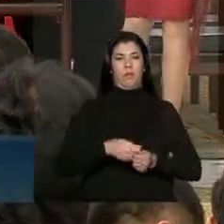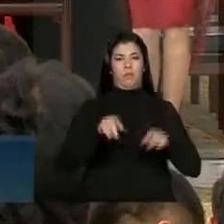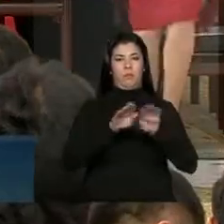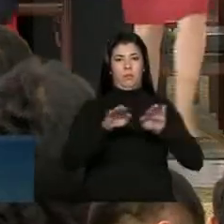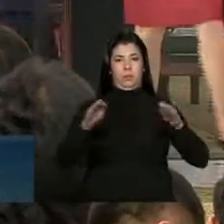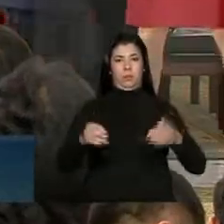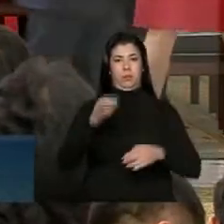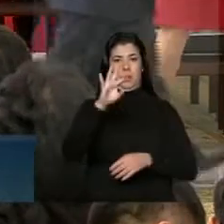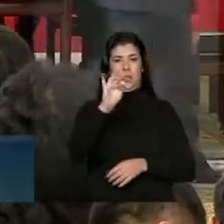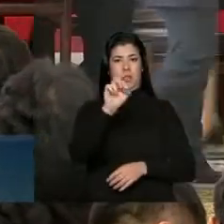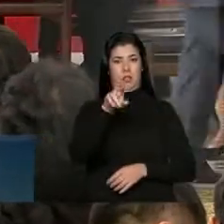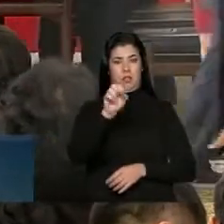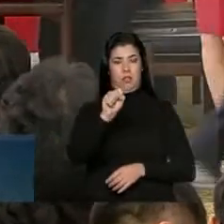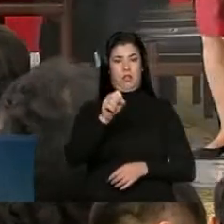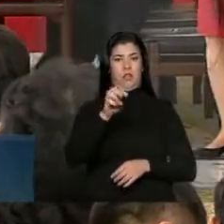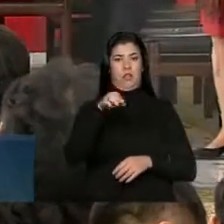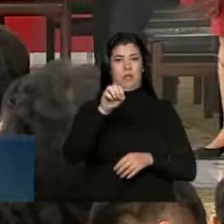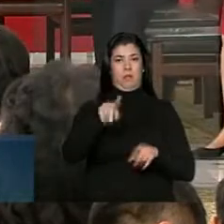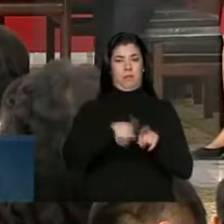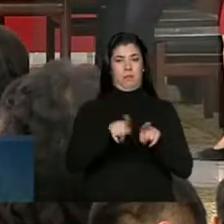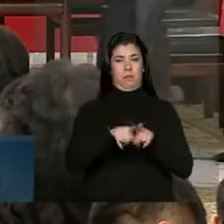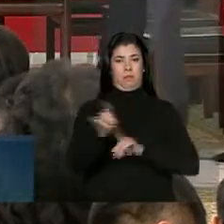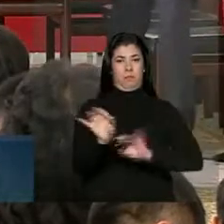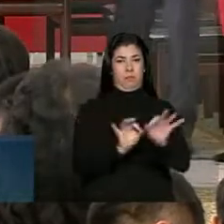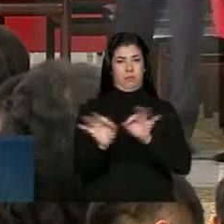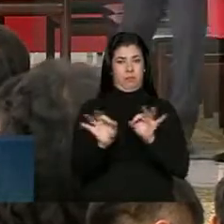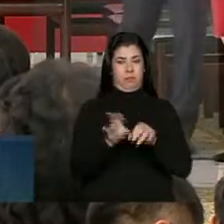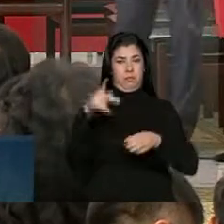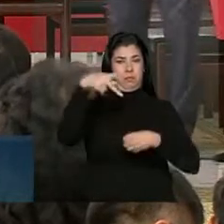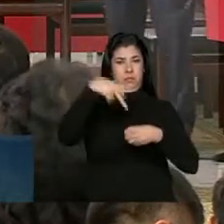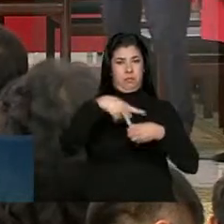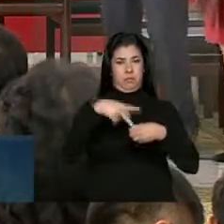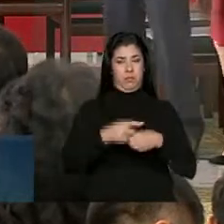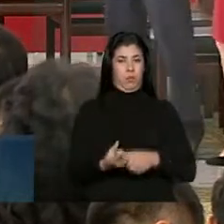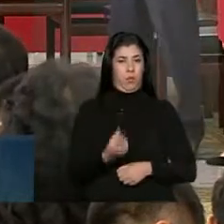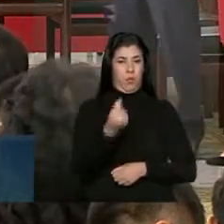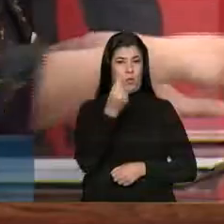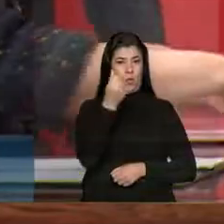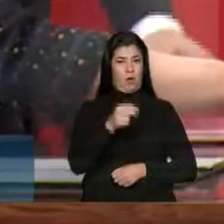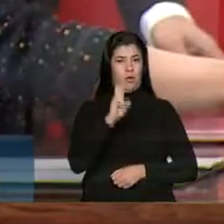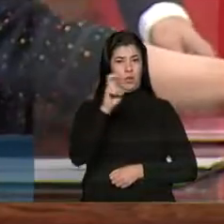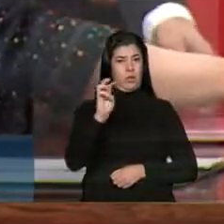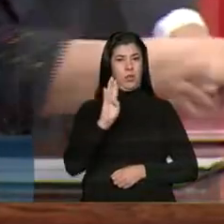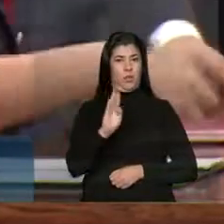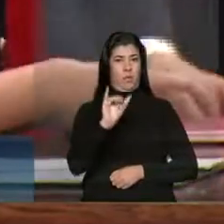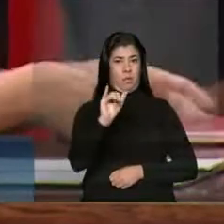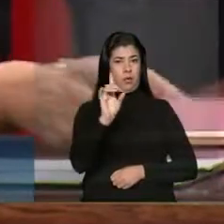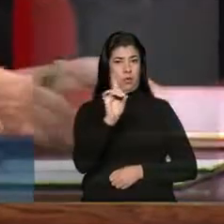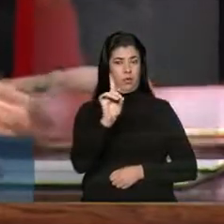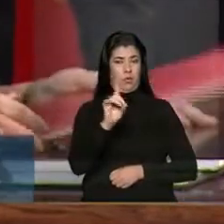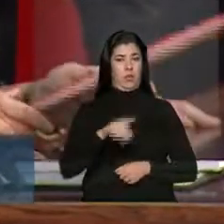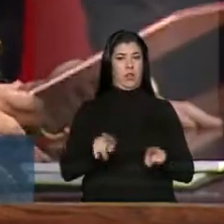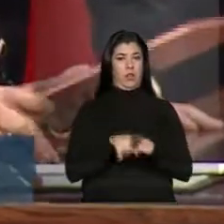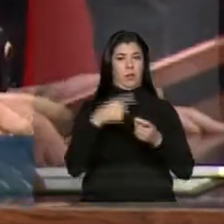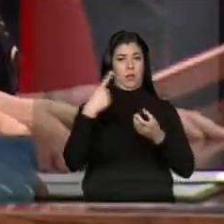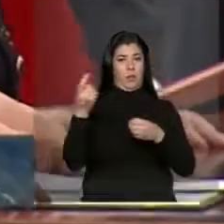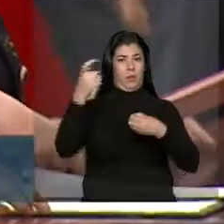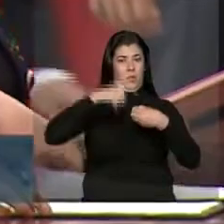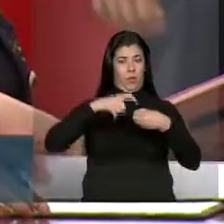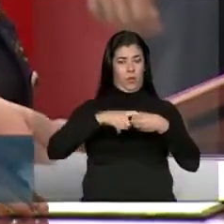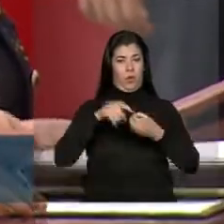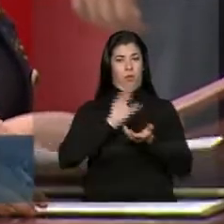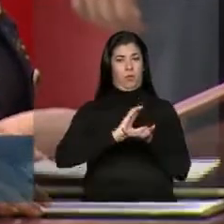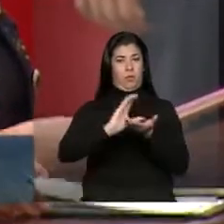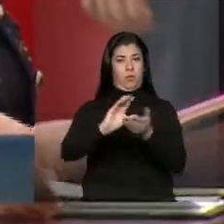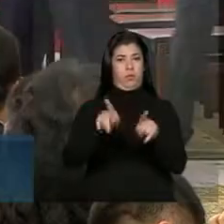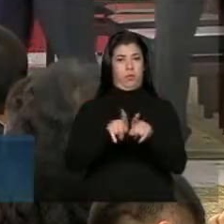de cooperação para financiamento de projetos da Petrobras no valor de 5 bilhões de dólares. Acordo de